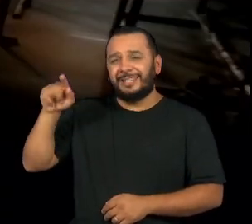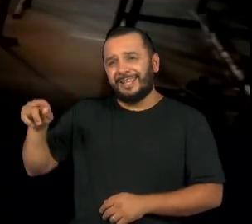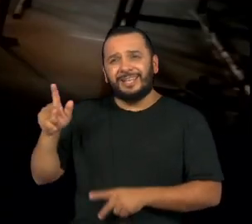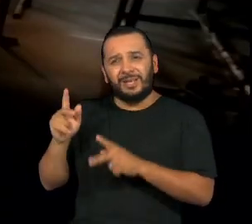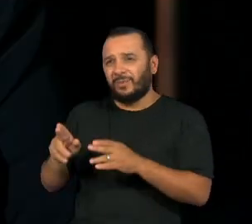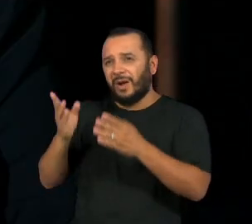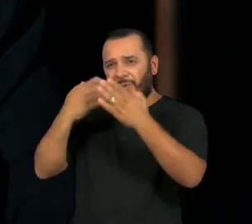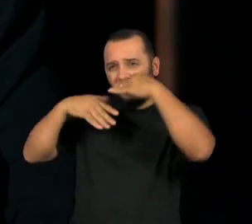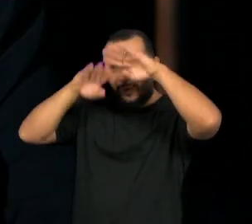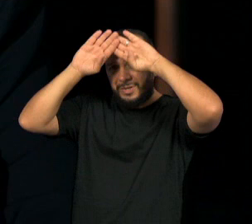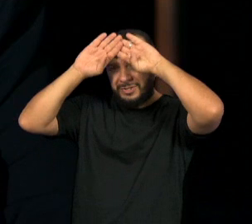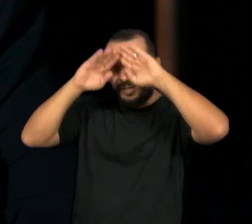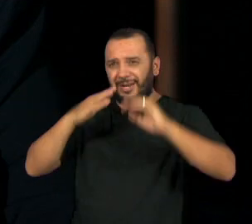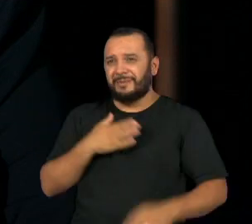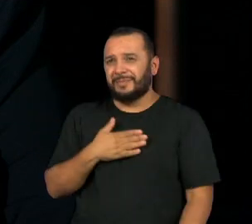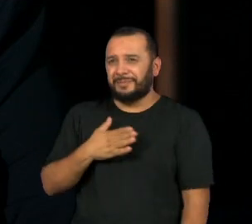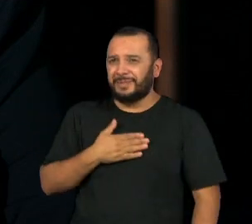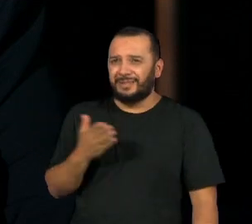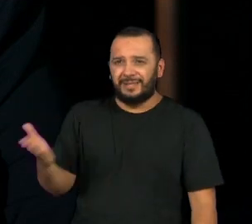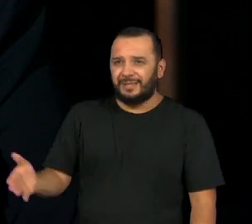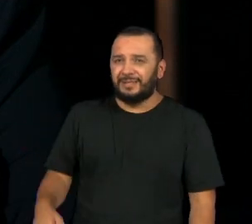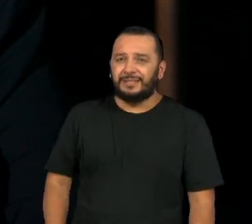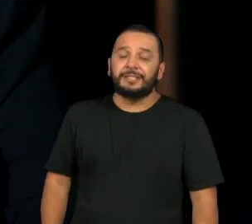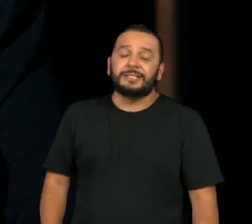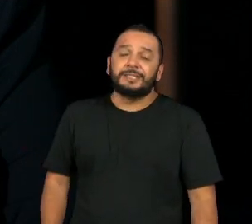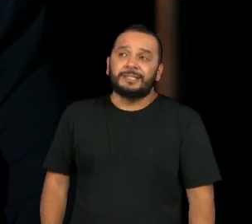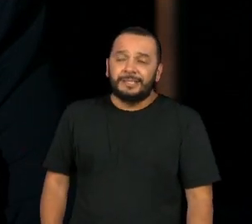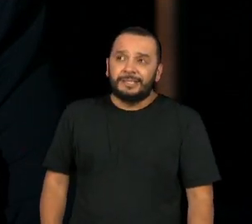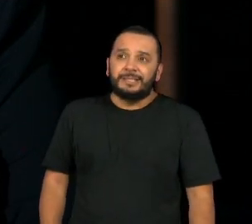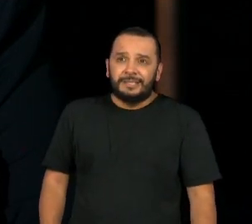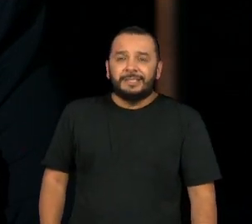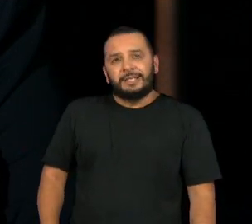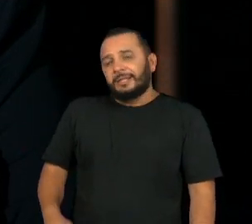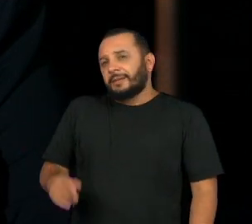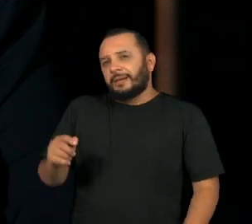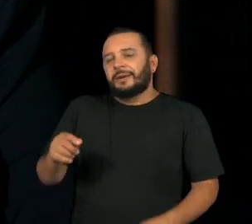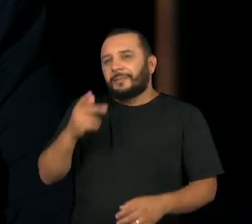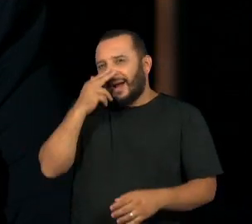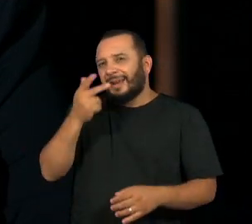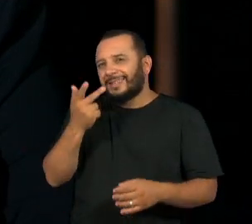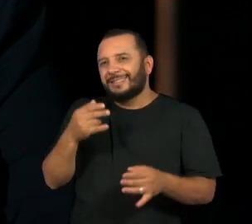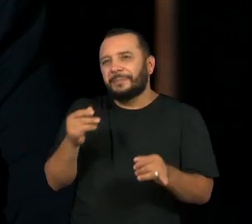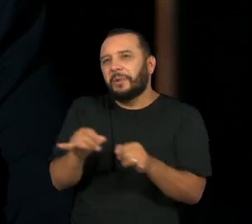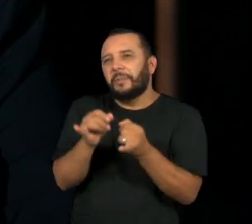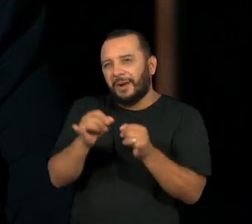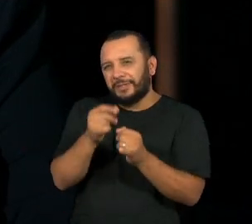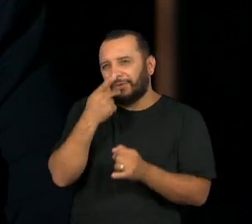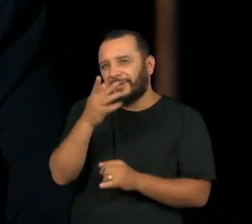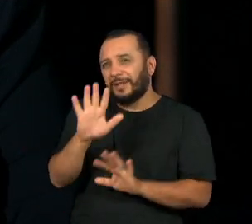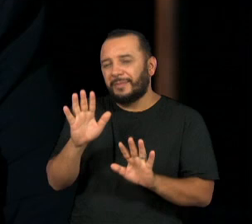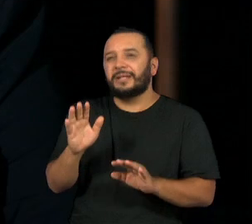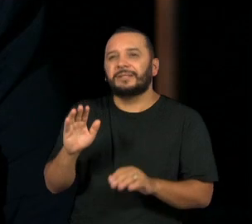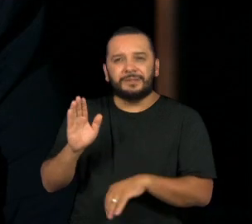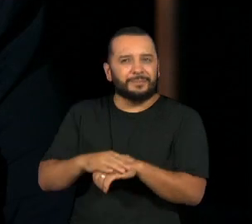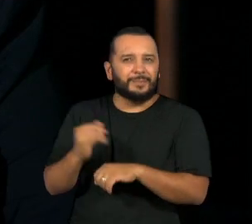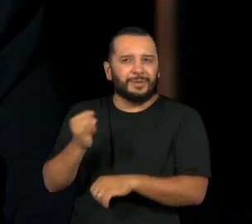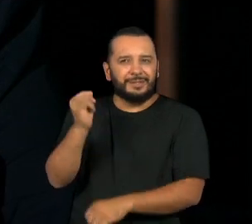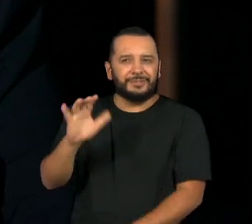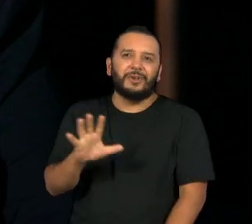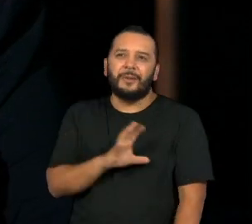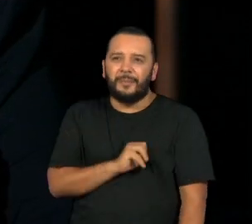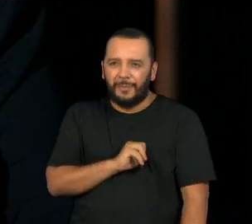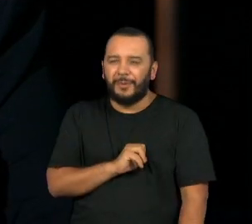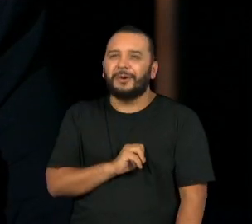mim, entendeu? O importante pode ser piegas o que eu vou falar assim, o importante é ter amor, cara. É